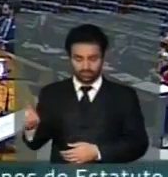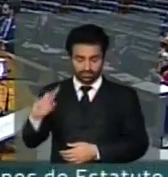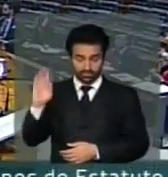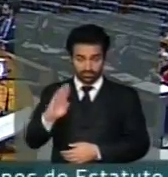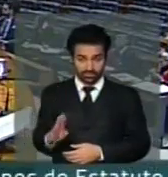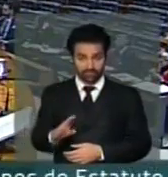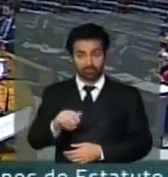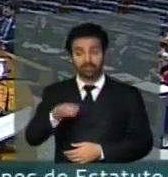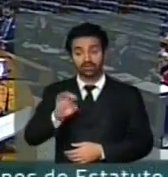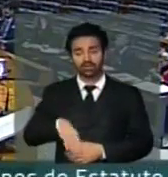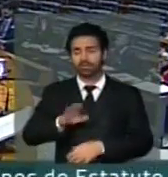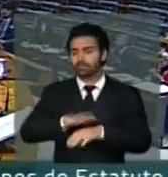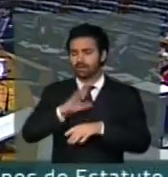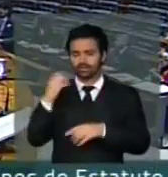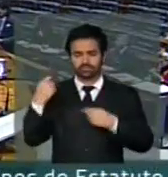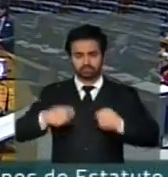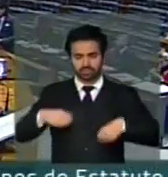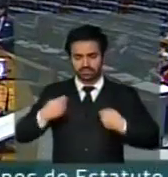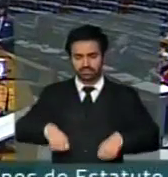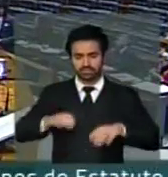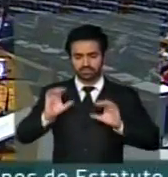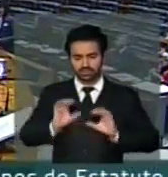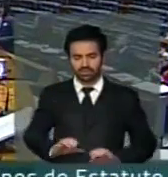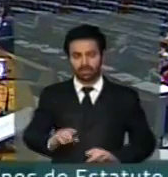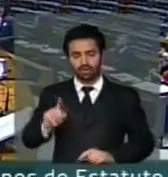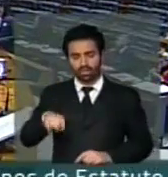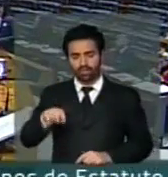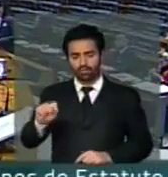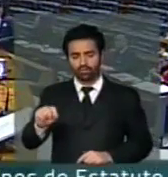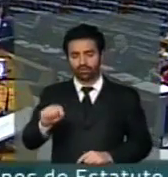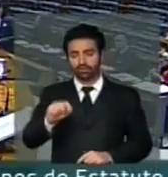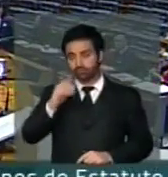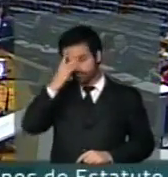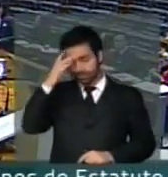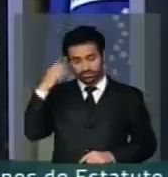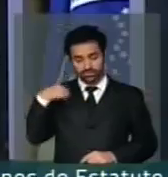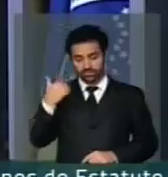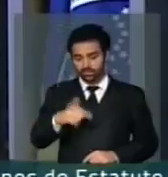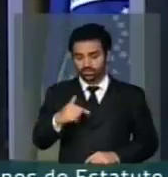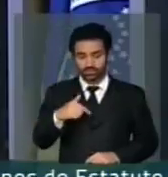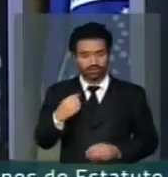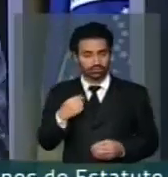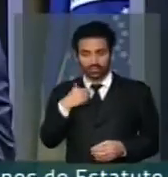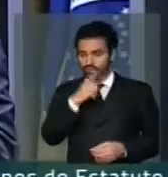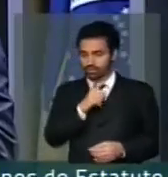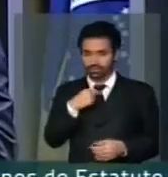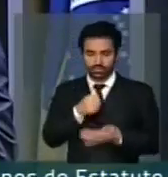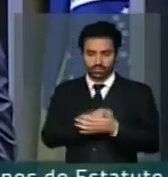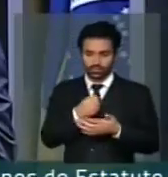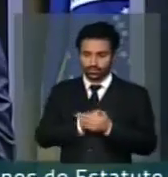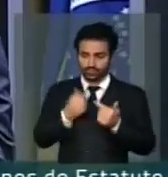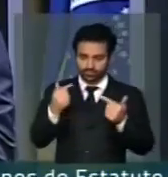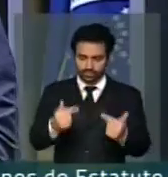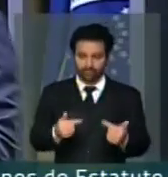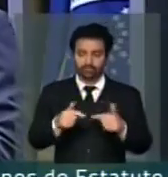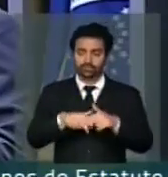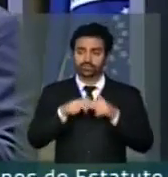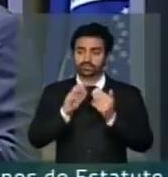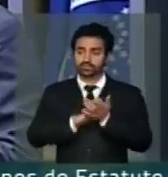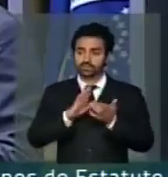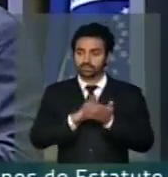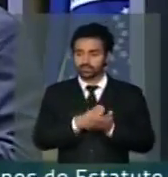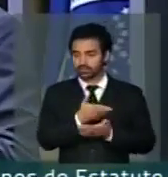Quem mais precisa da cidadania é justamente quem não tem como lutar por ela. Assim, parabenizo a todos os